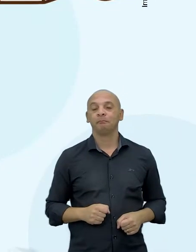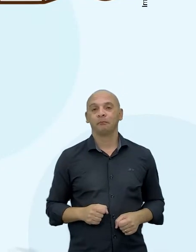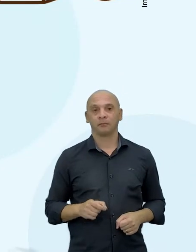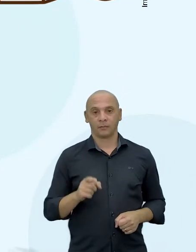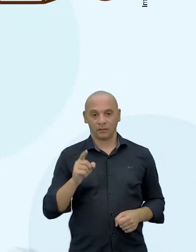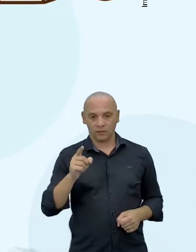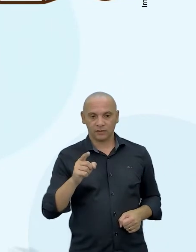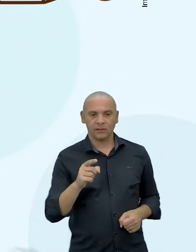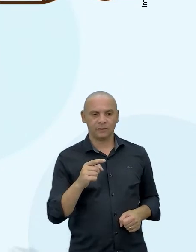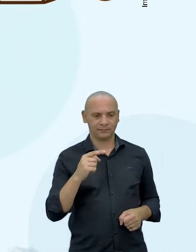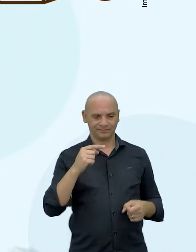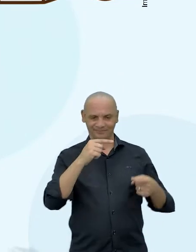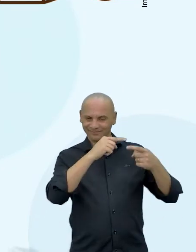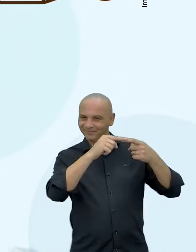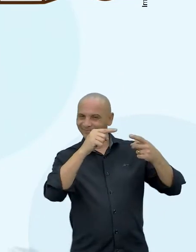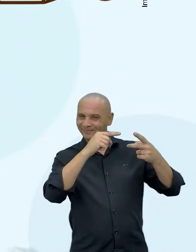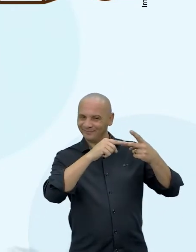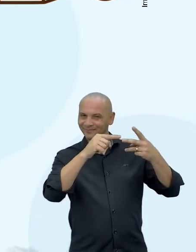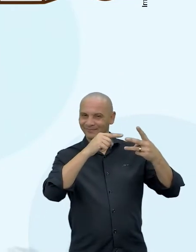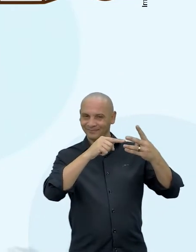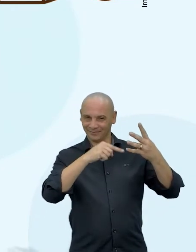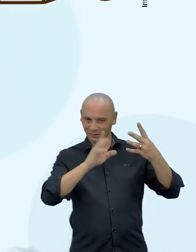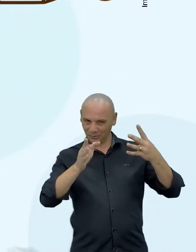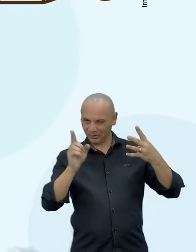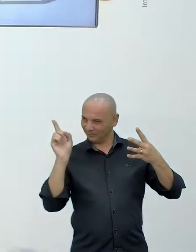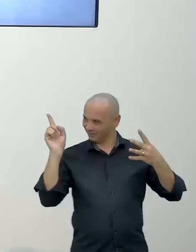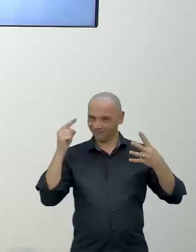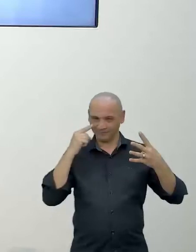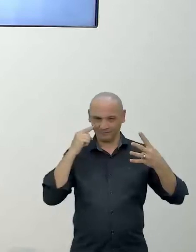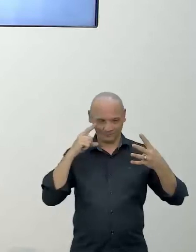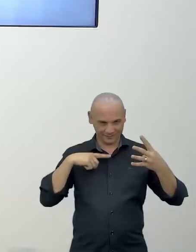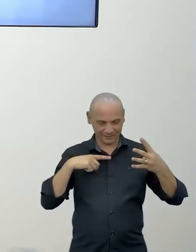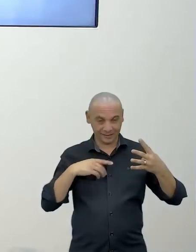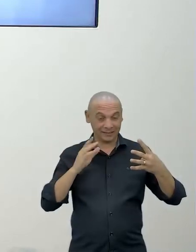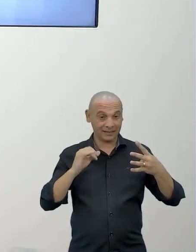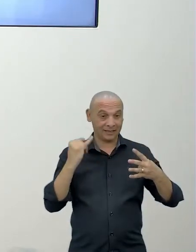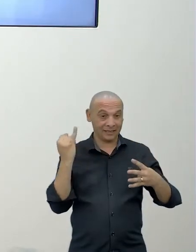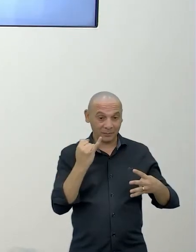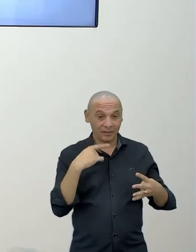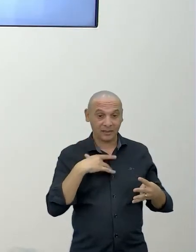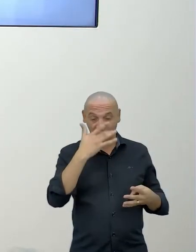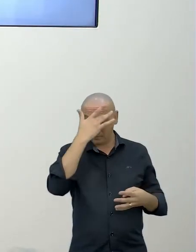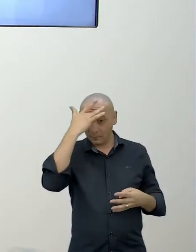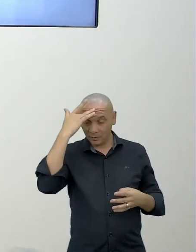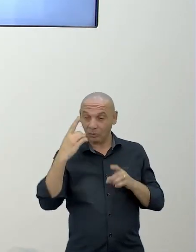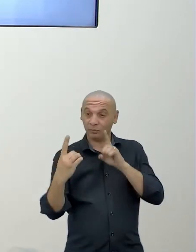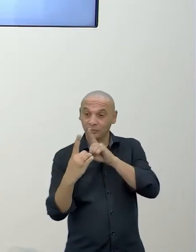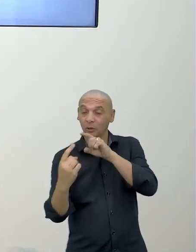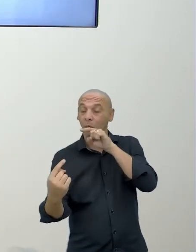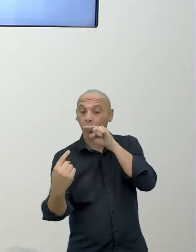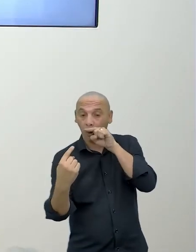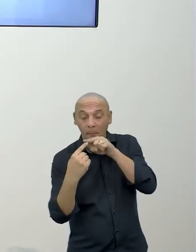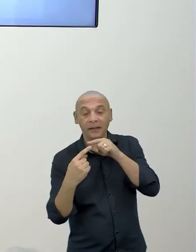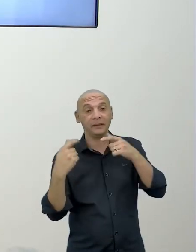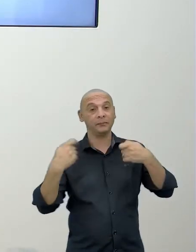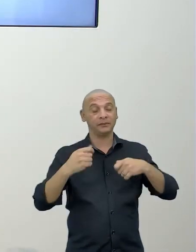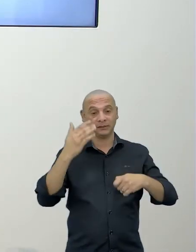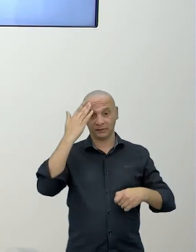isso, tá? Outra coisa, aliás, que é importante, é que quando você, além do levantamento de perfil das pessoas